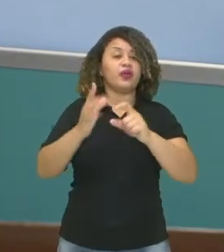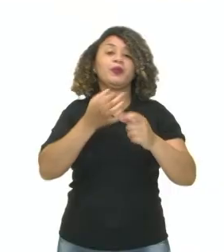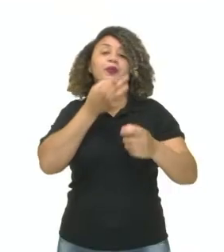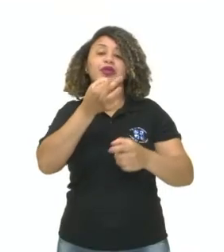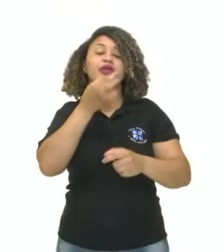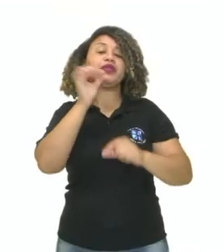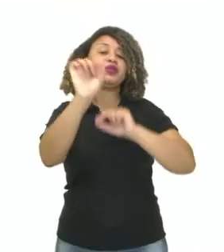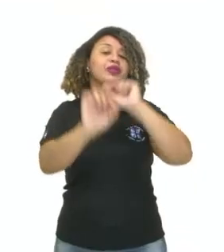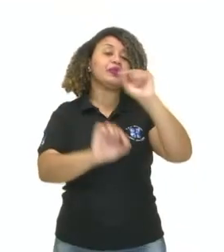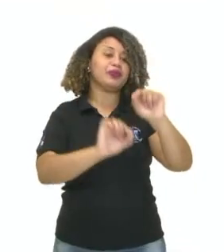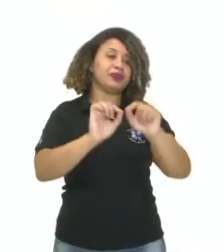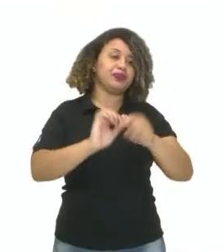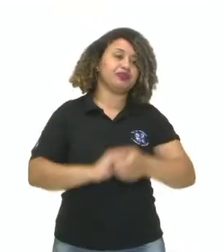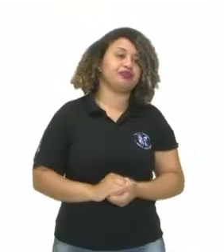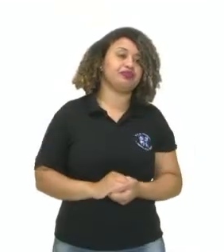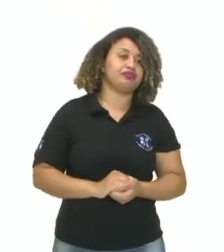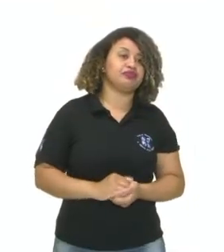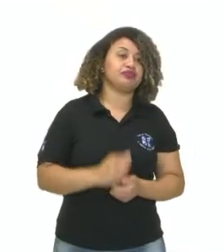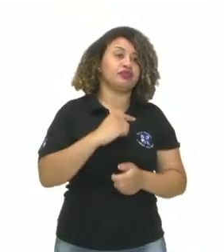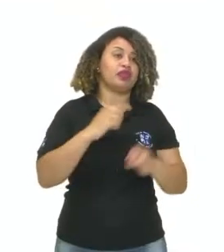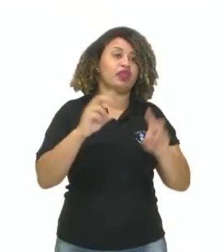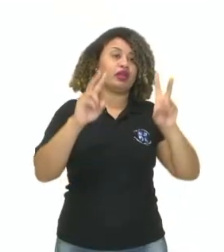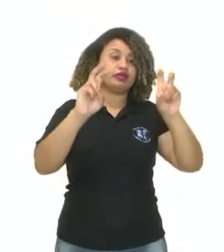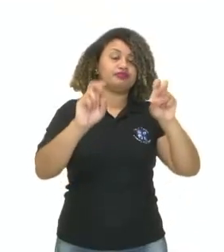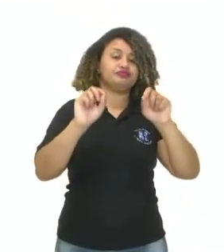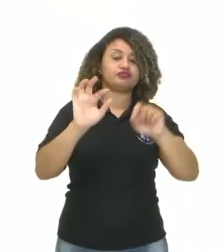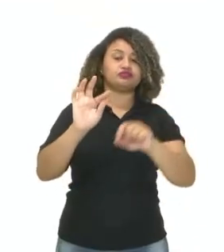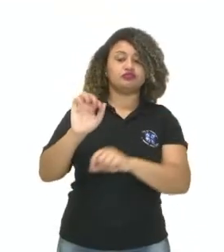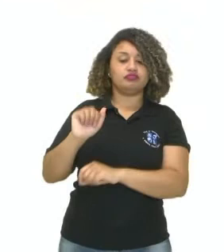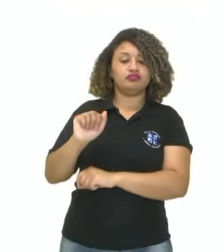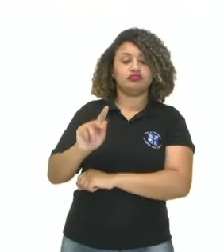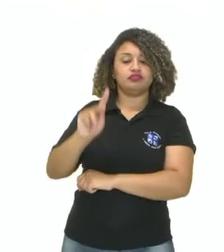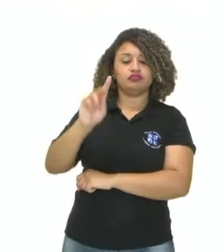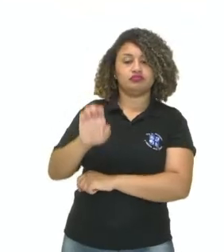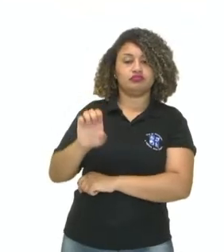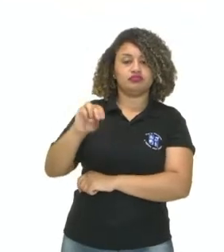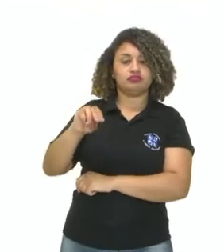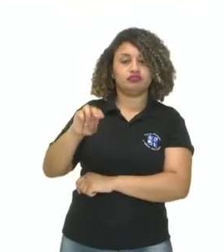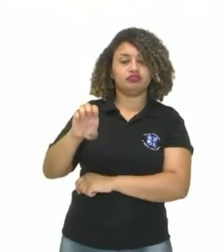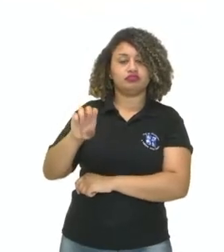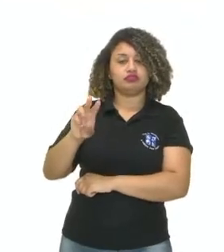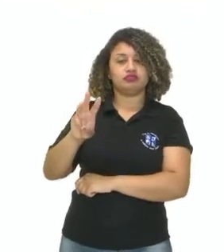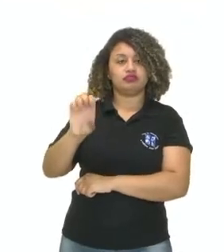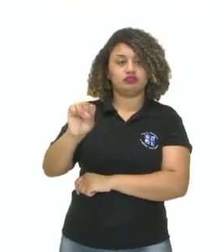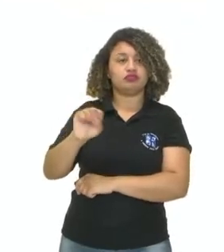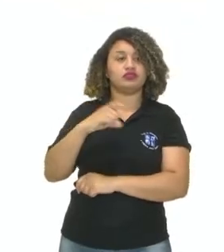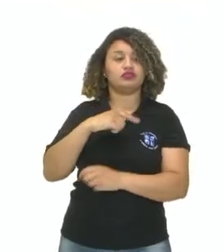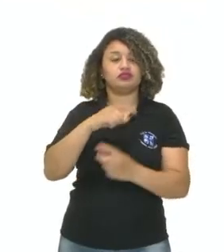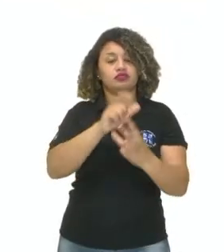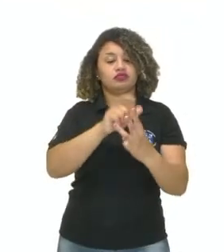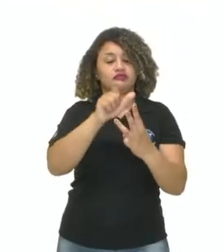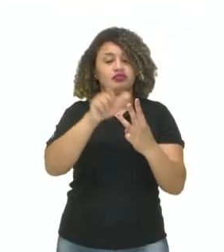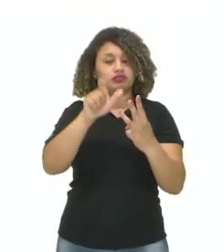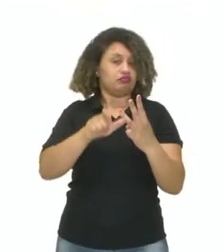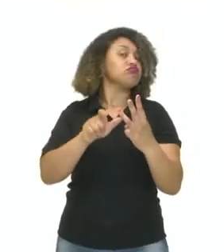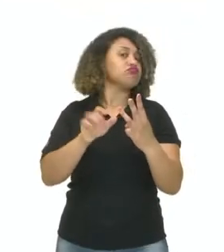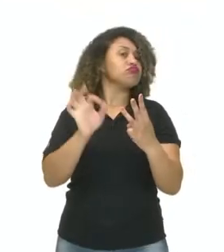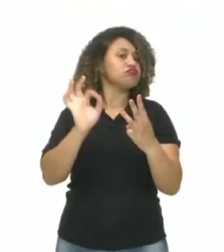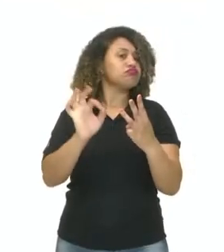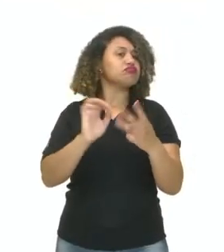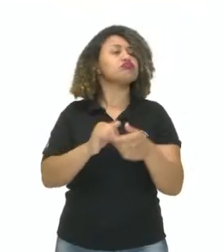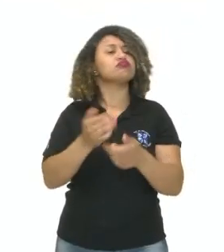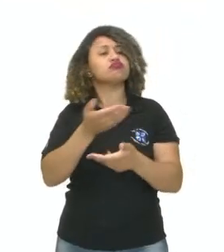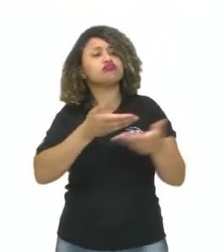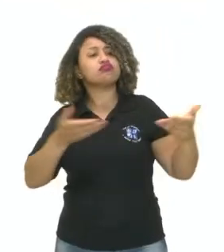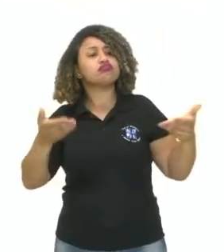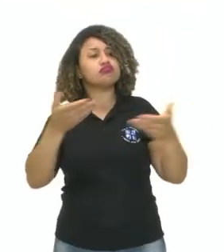comigo. Temos já um título, Fake News. Temos alguns personagens, 3 personagens, e eles